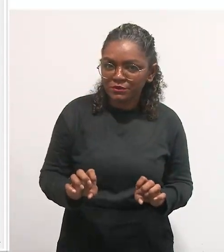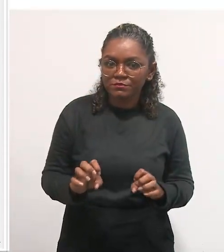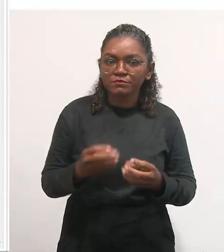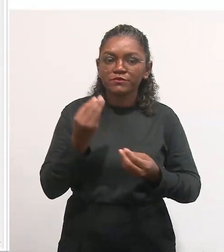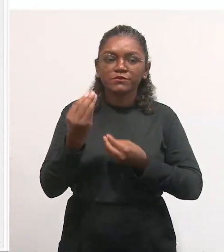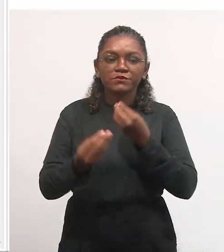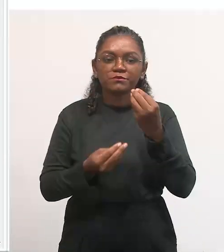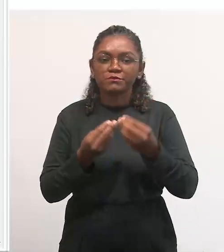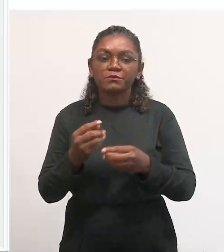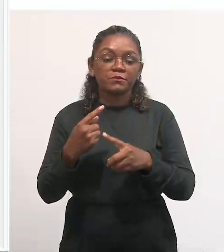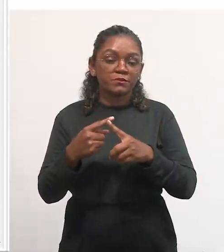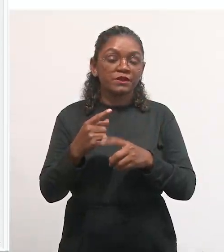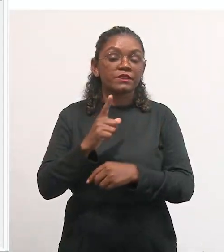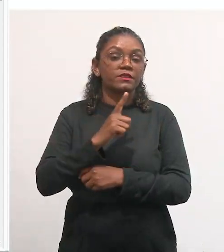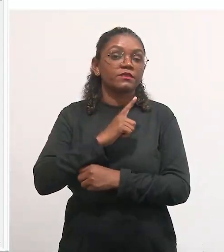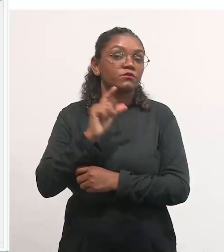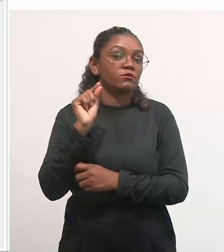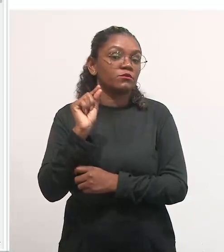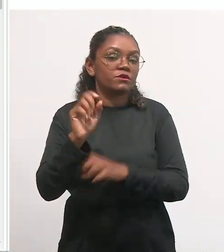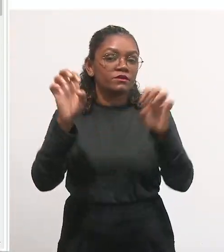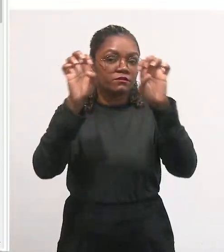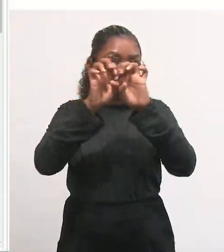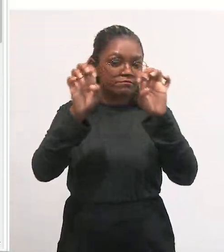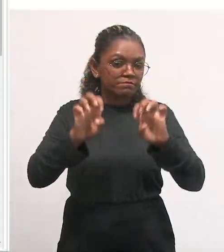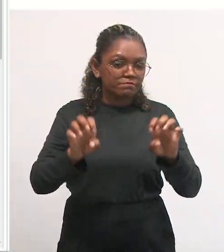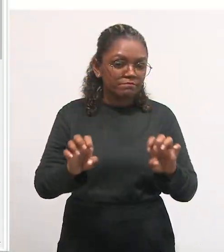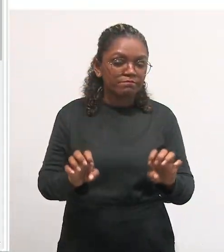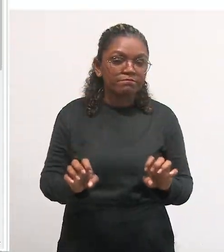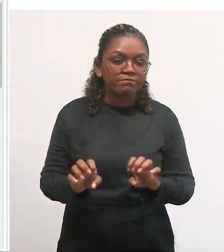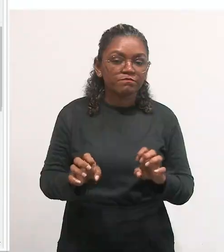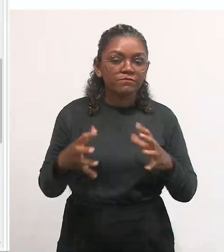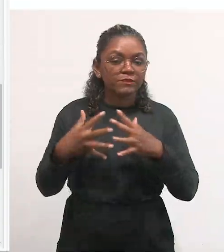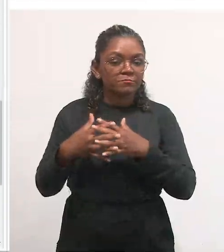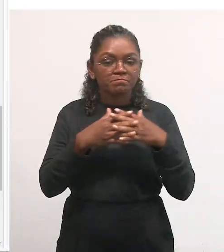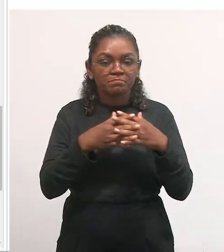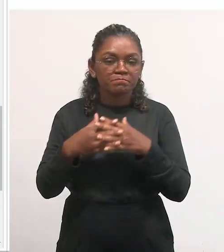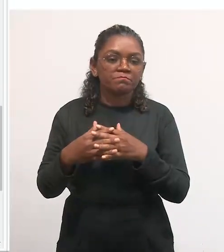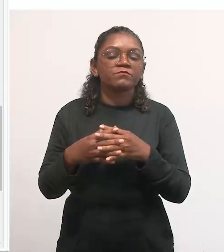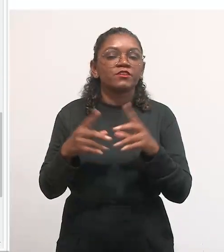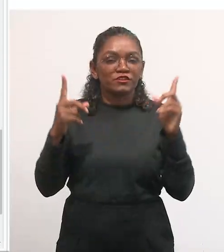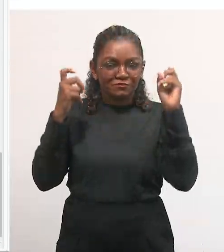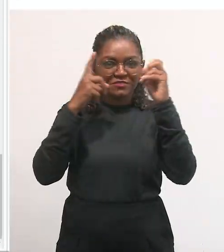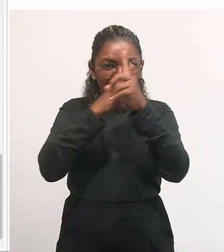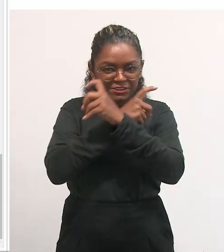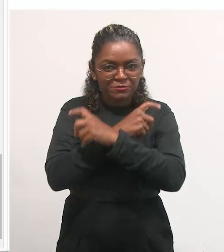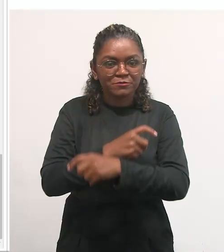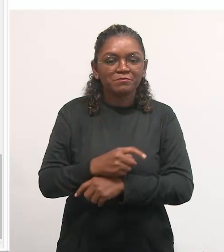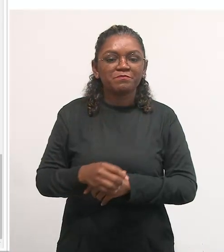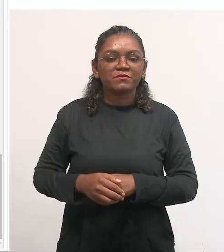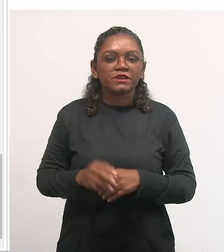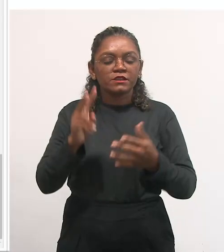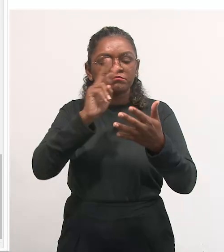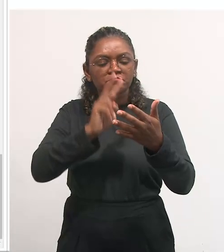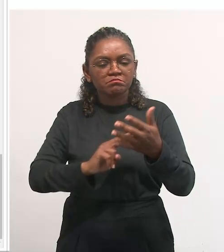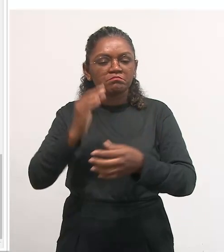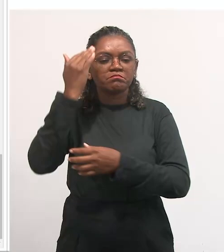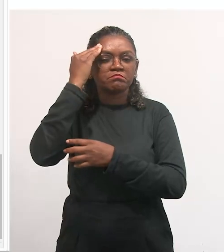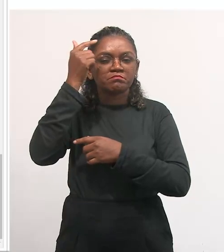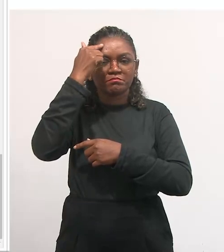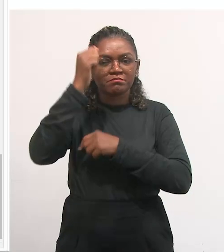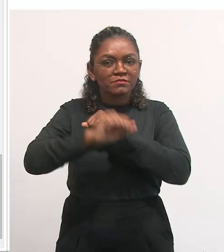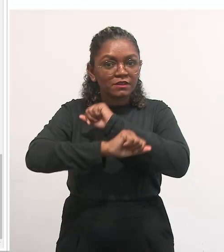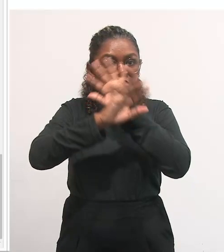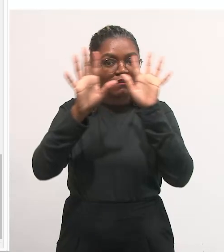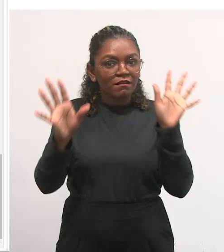tem uma estrutura bastante complexa de se entender. Vou abrir aqui a definição, os elementos que ela coloca. Ela